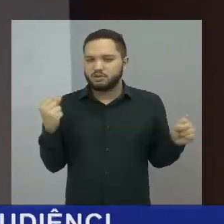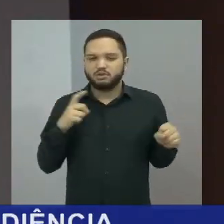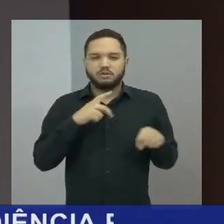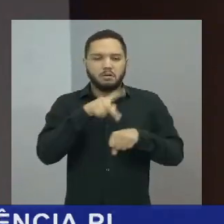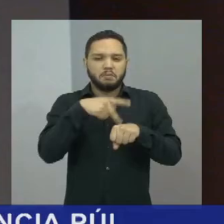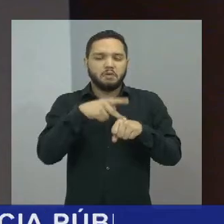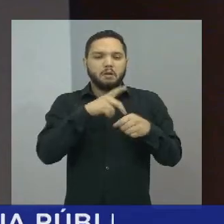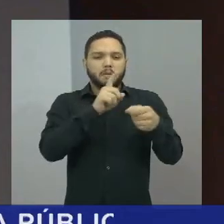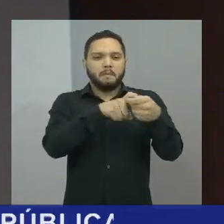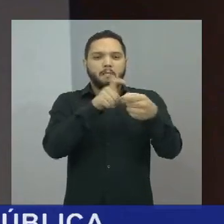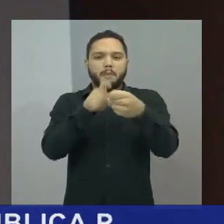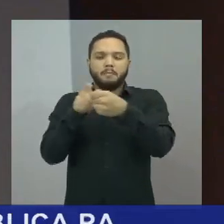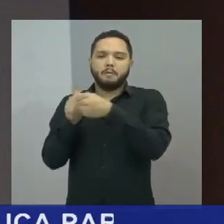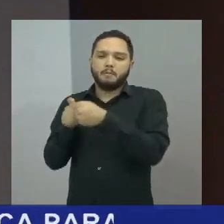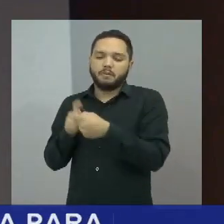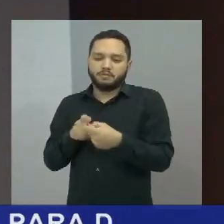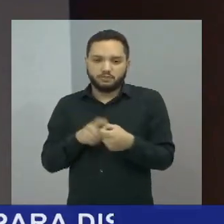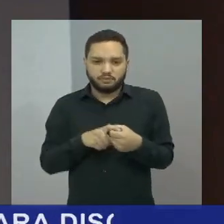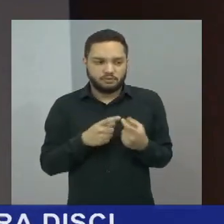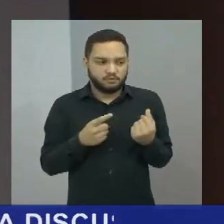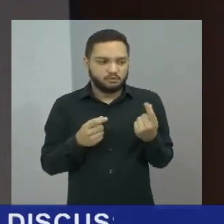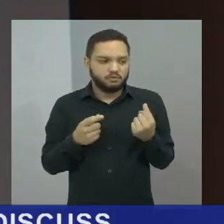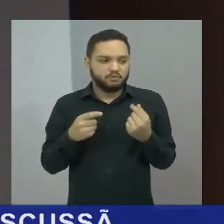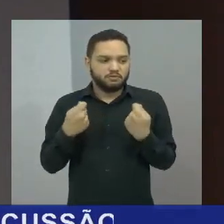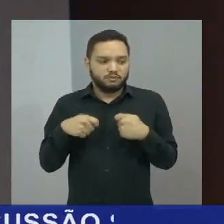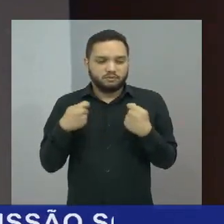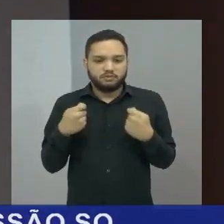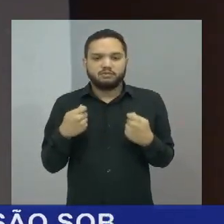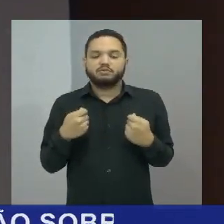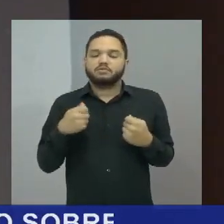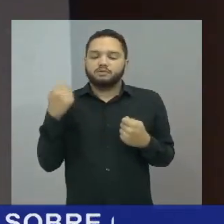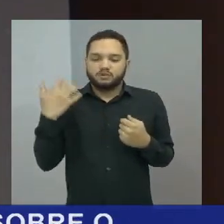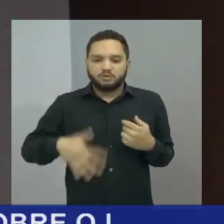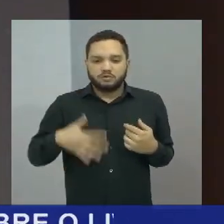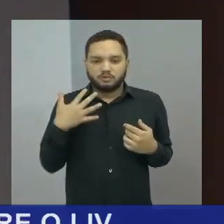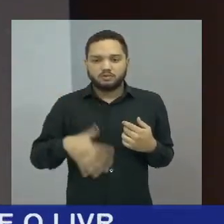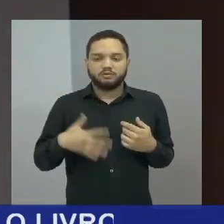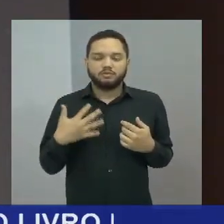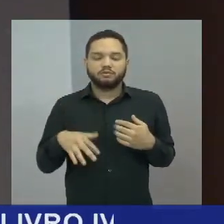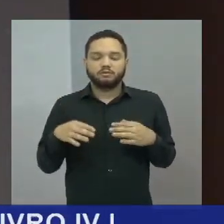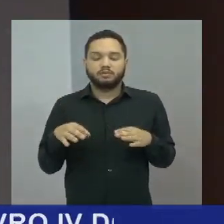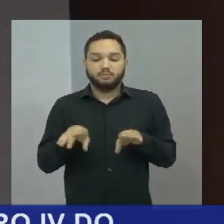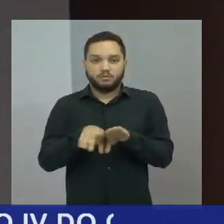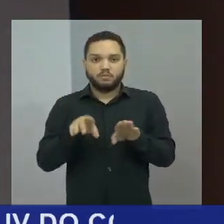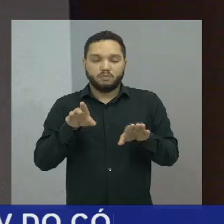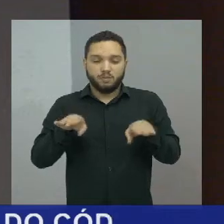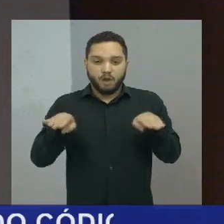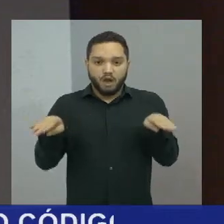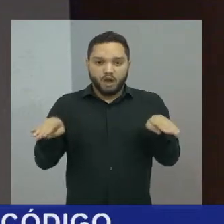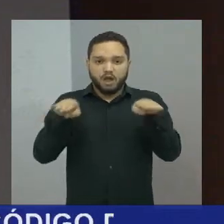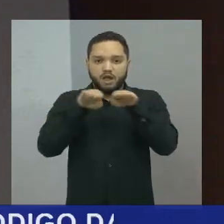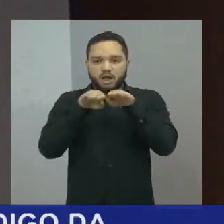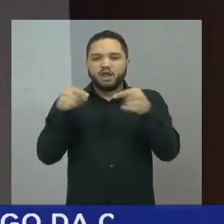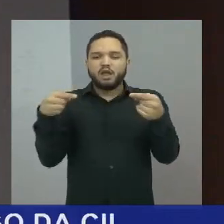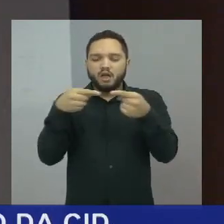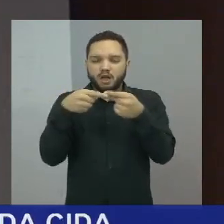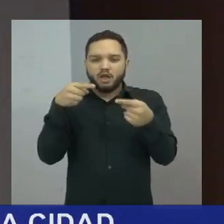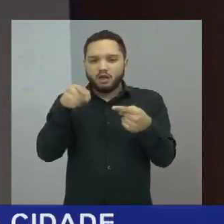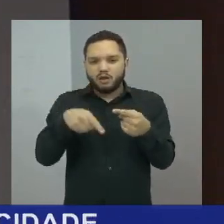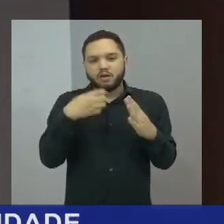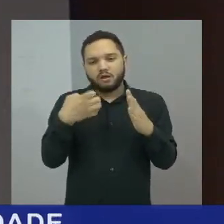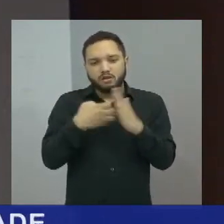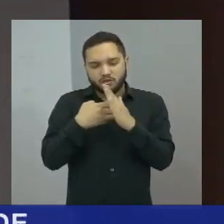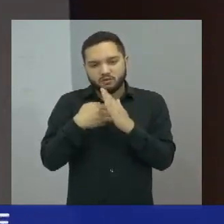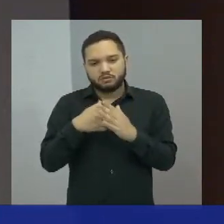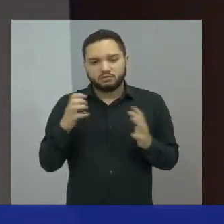essa dor o valor precisaria ser alto, em relação àquele valor que deve ser aplicado, e